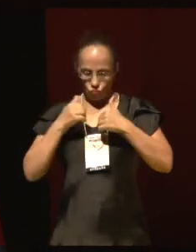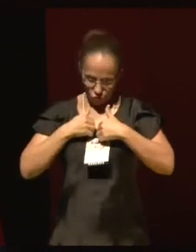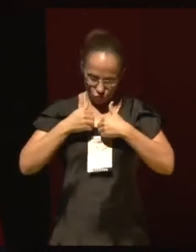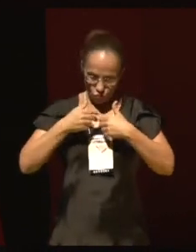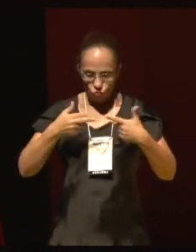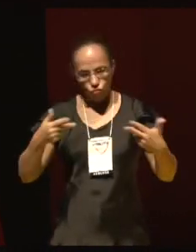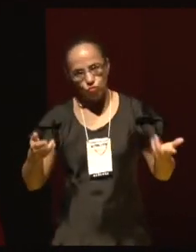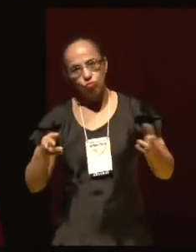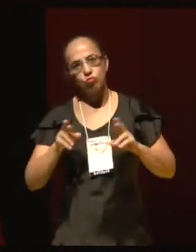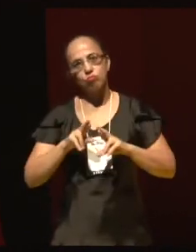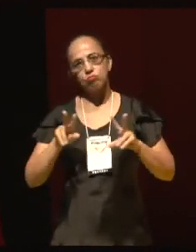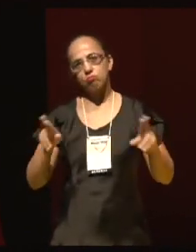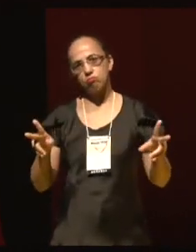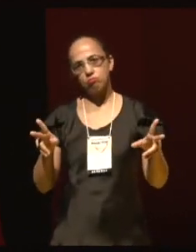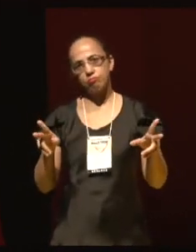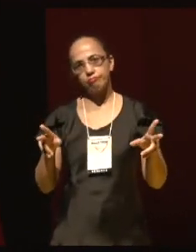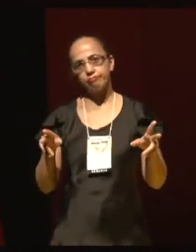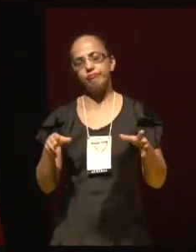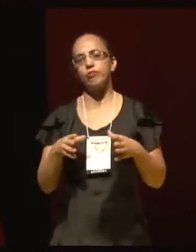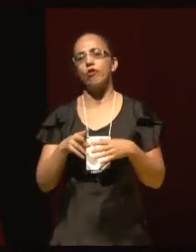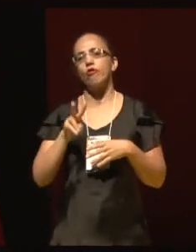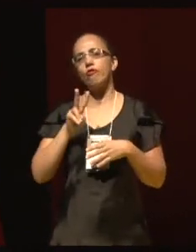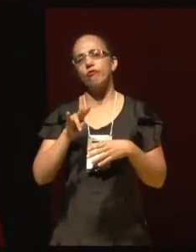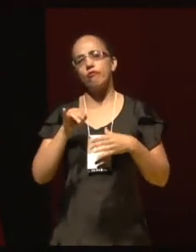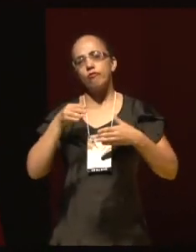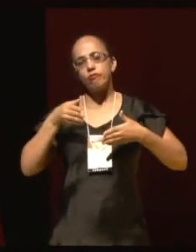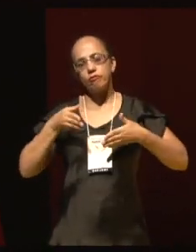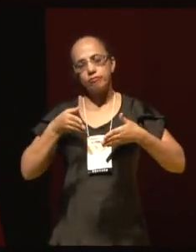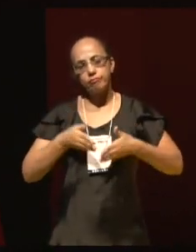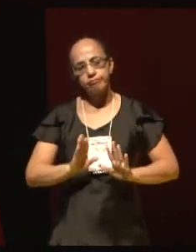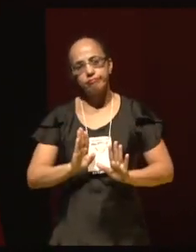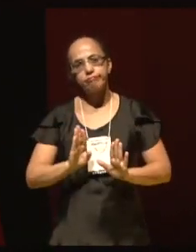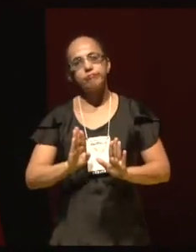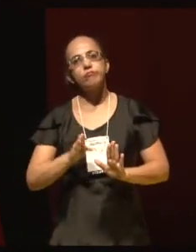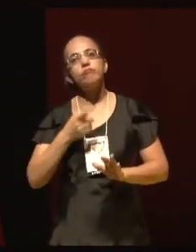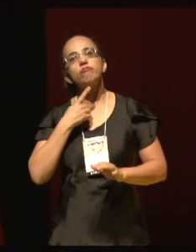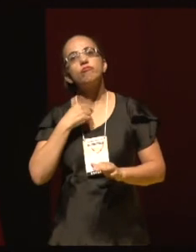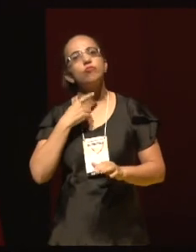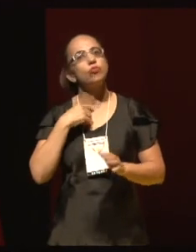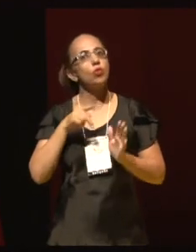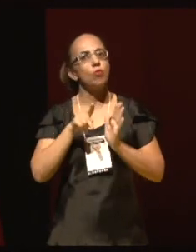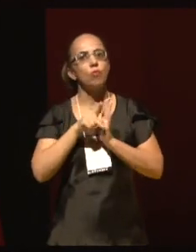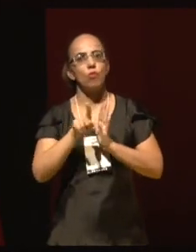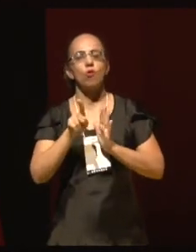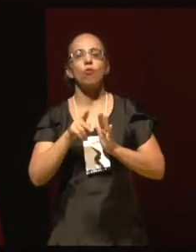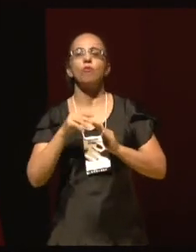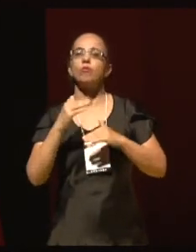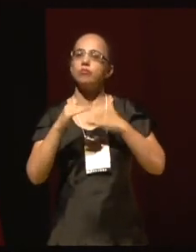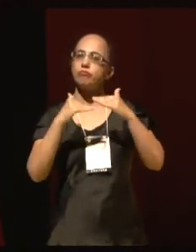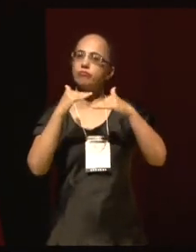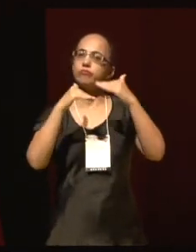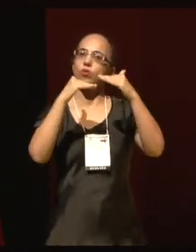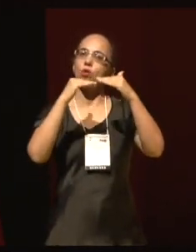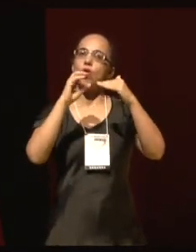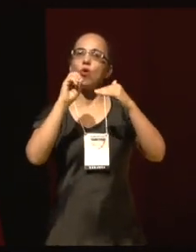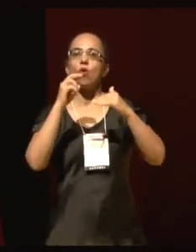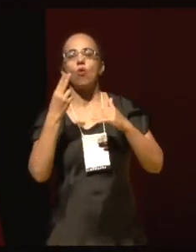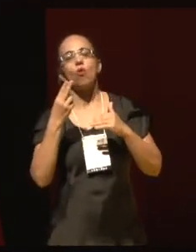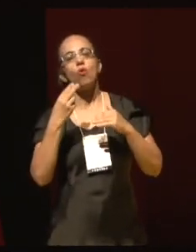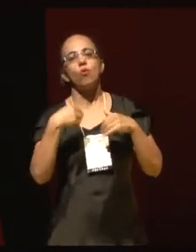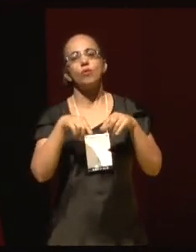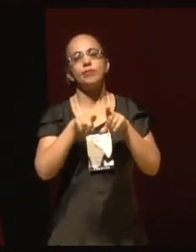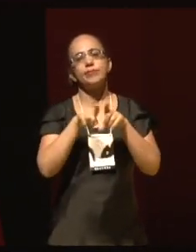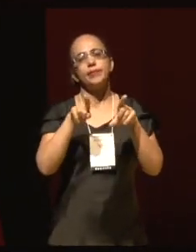pela vontade própria de, não de punição, nem de provação, sino de redenção.